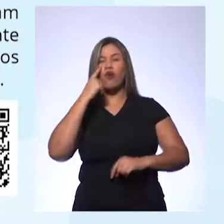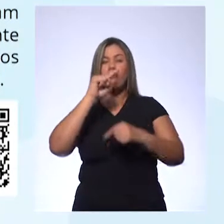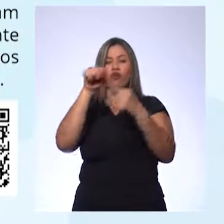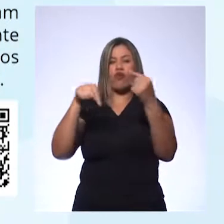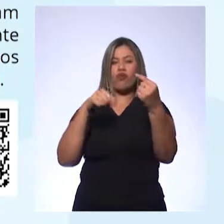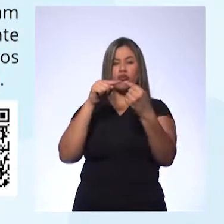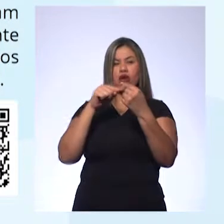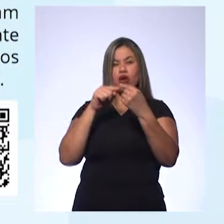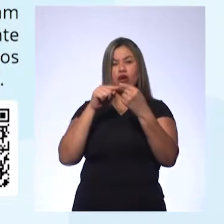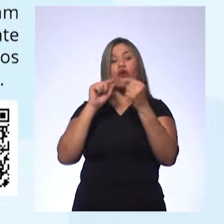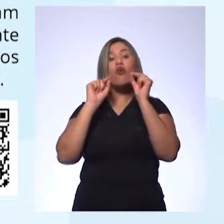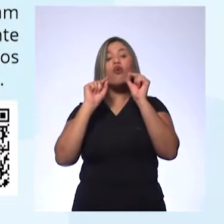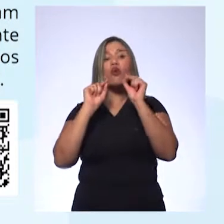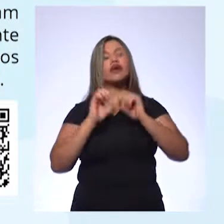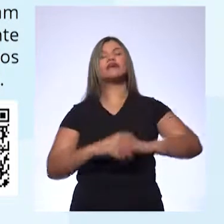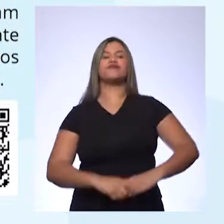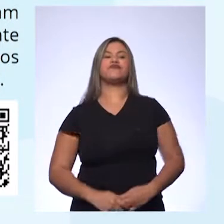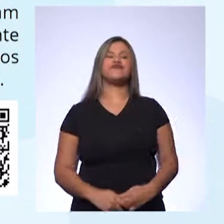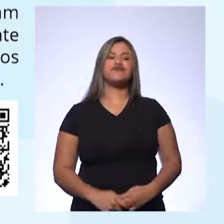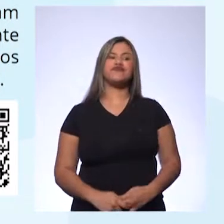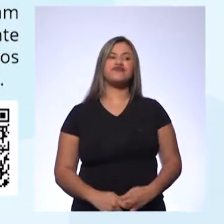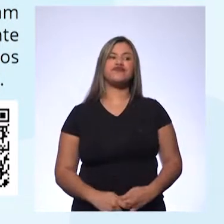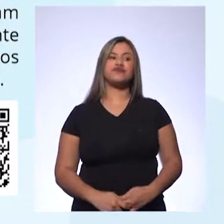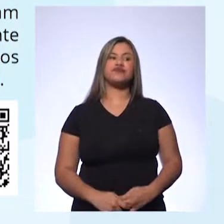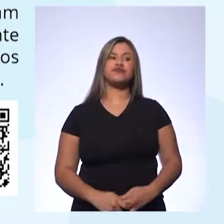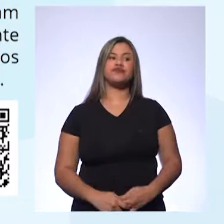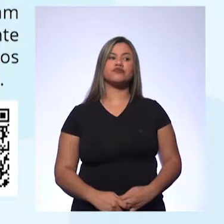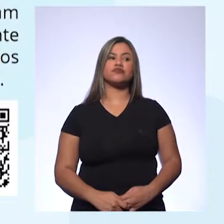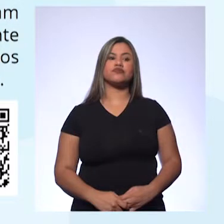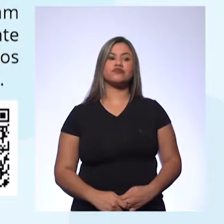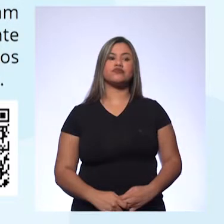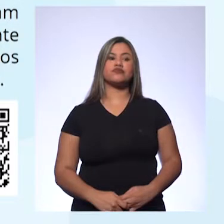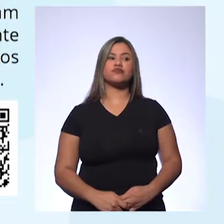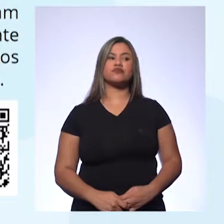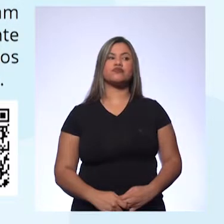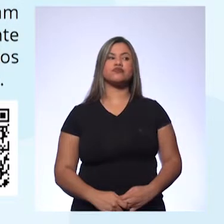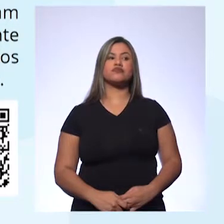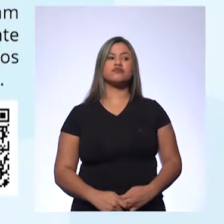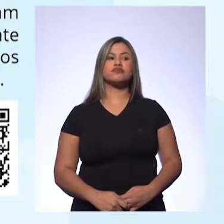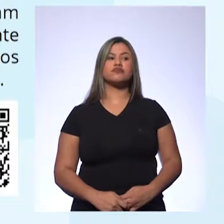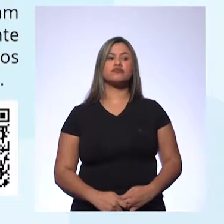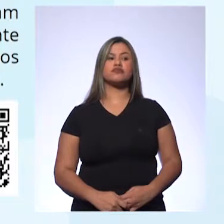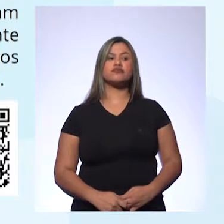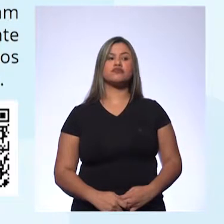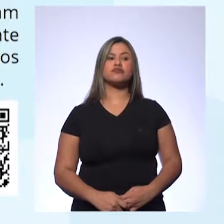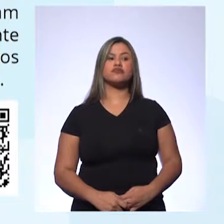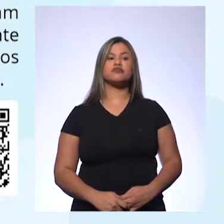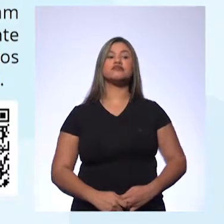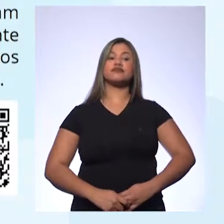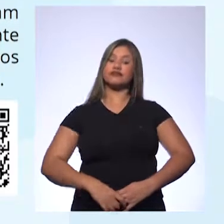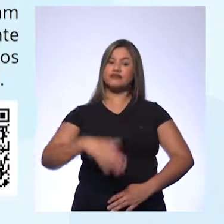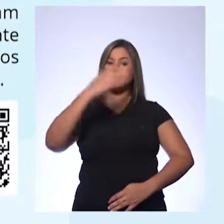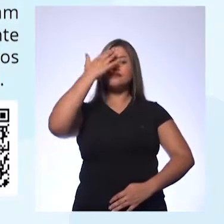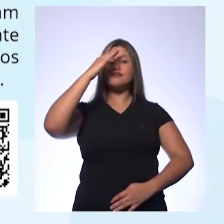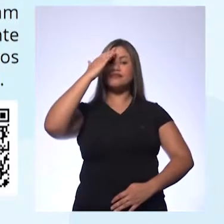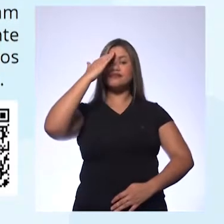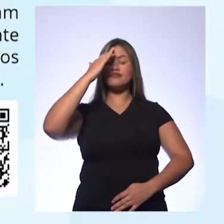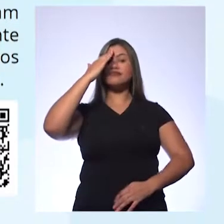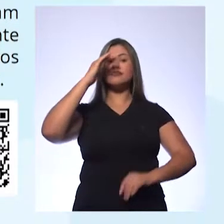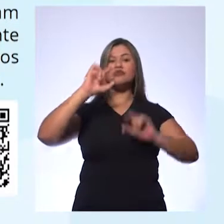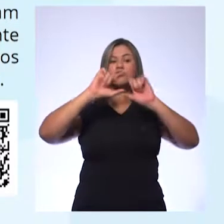objetivo da aula objetivo da aula é compreender melhor